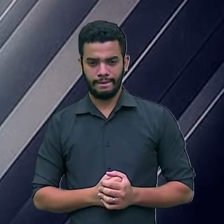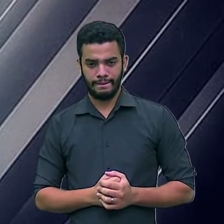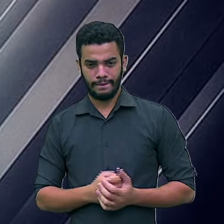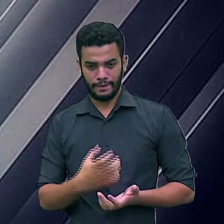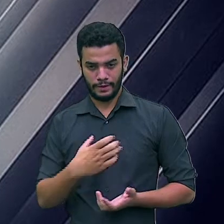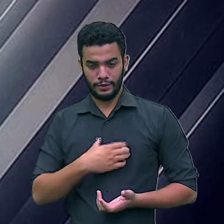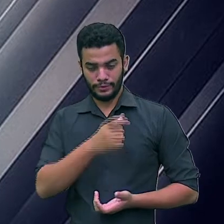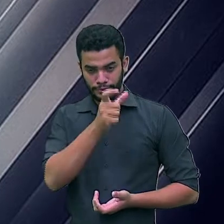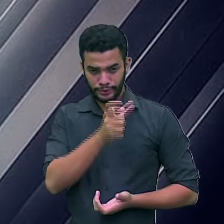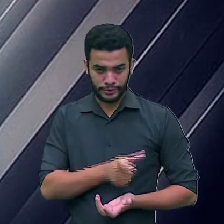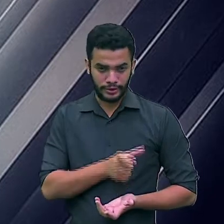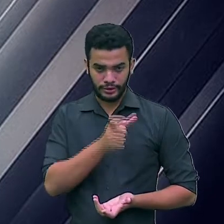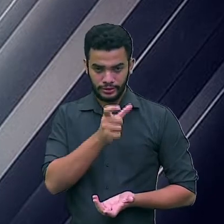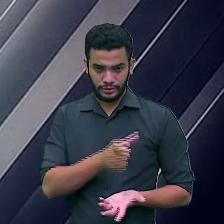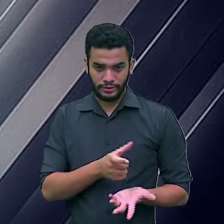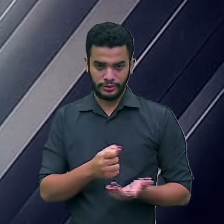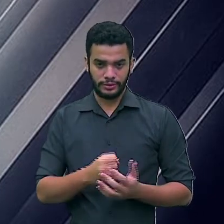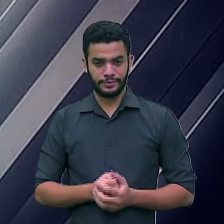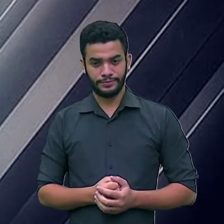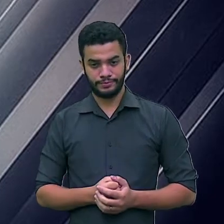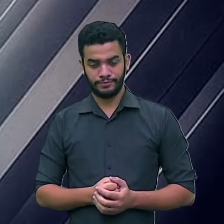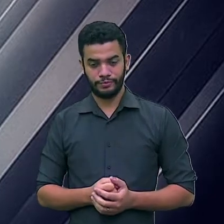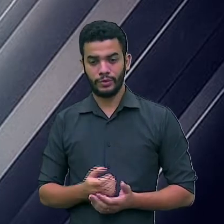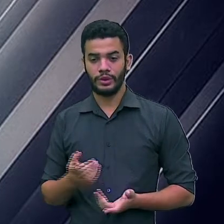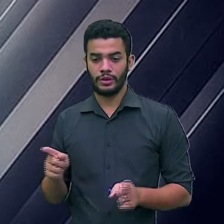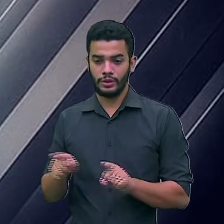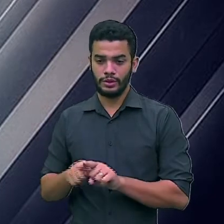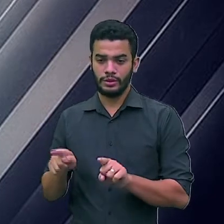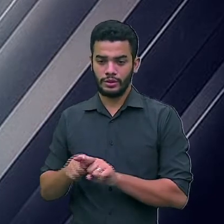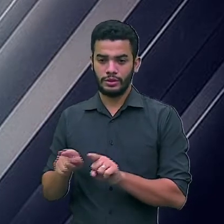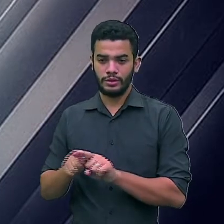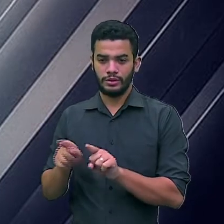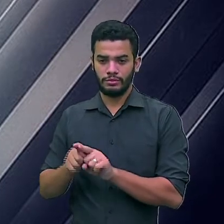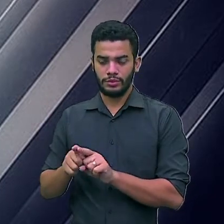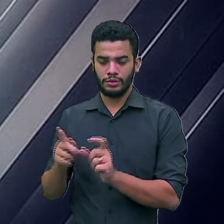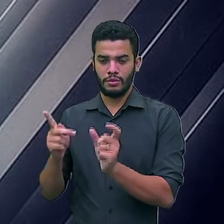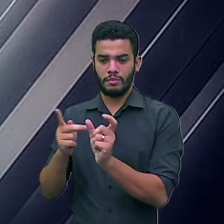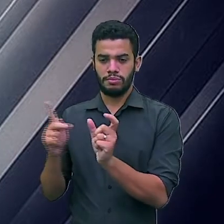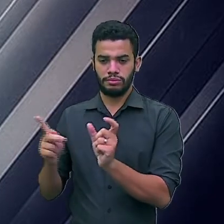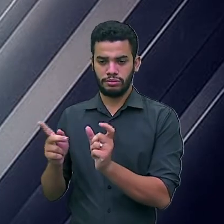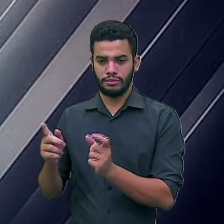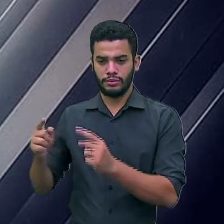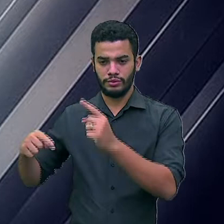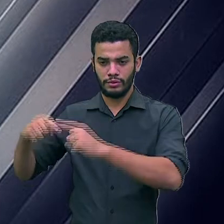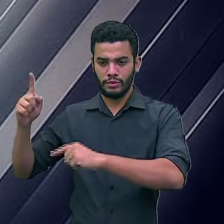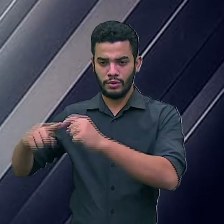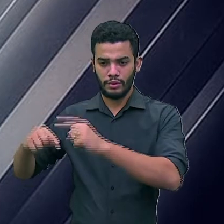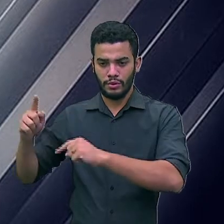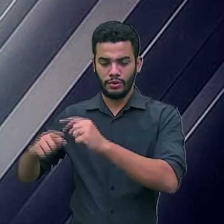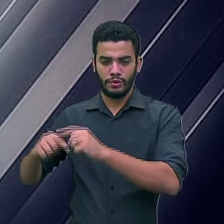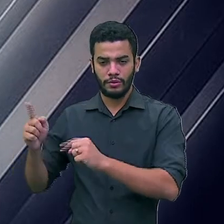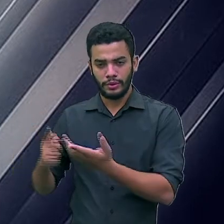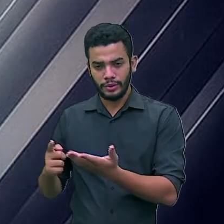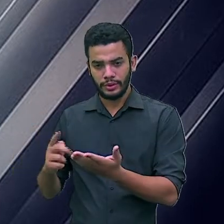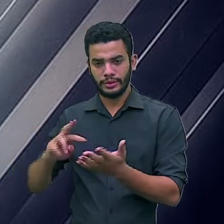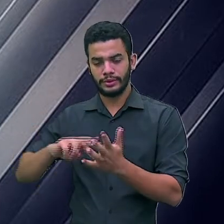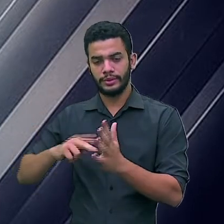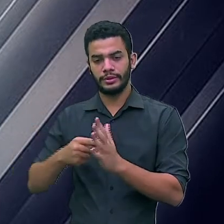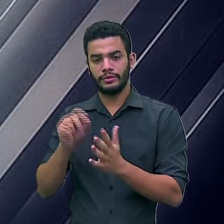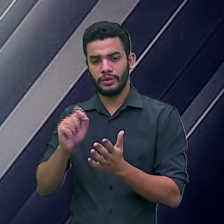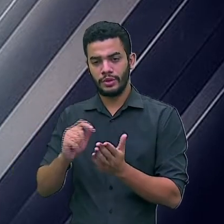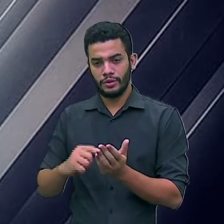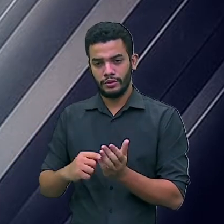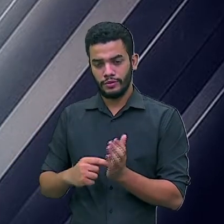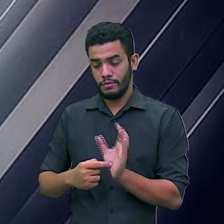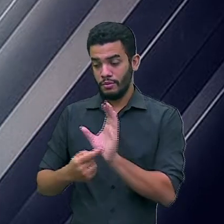sujeito, ótimo. E o predicativo do objeto, professora? Vai caracterizar o objeto.